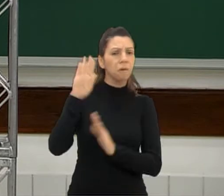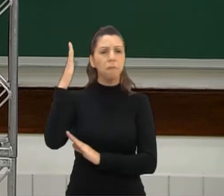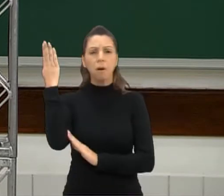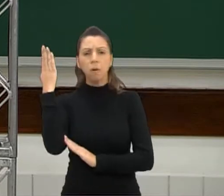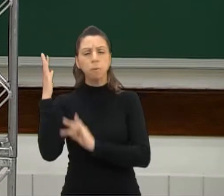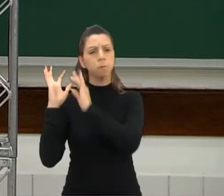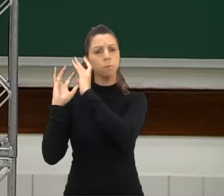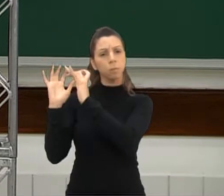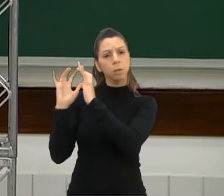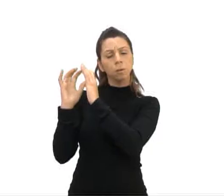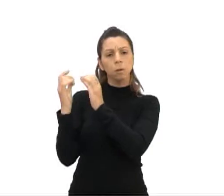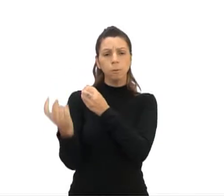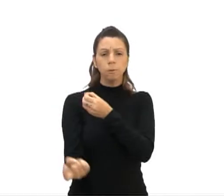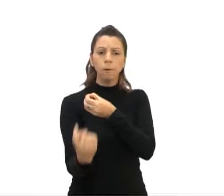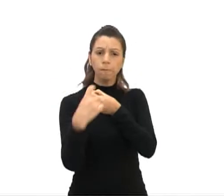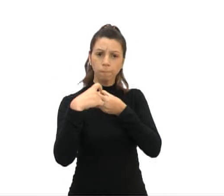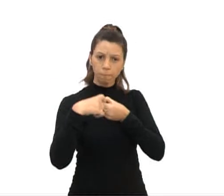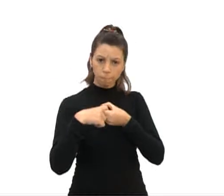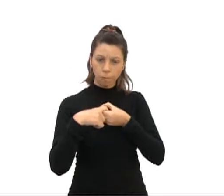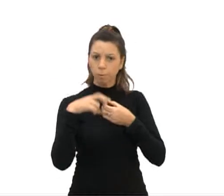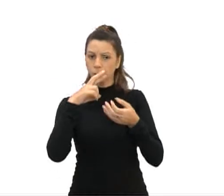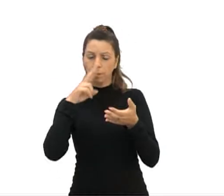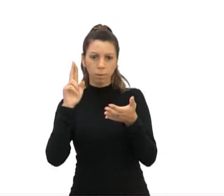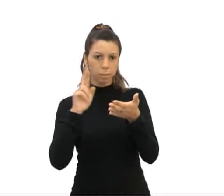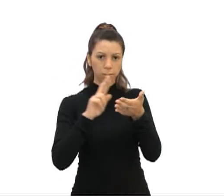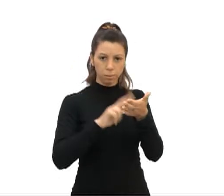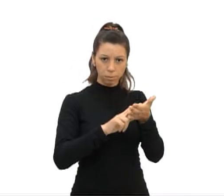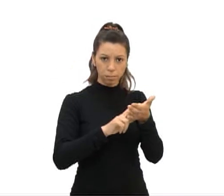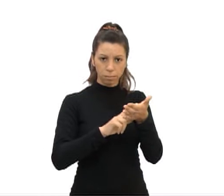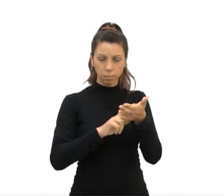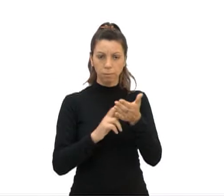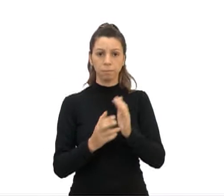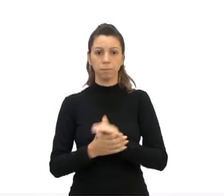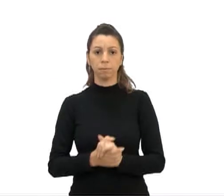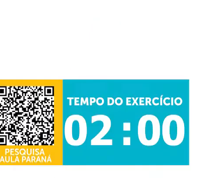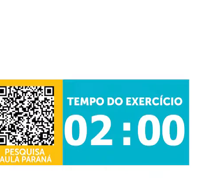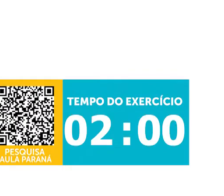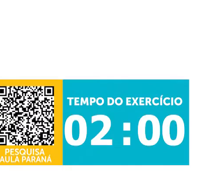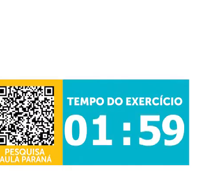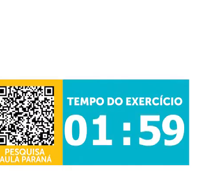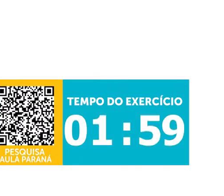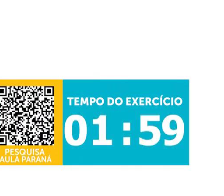um pouquinho e a gente já retorna com a nossa reflexão juntos.